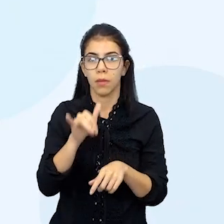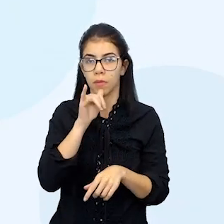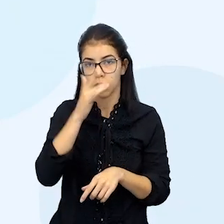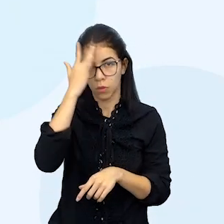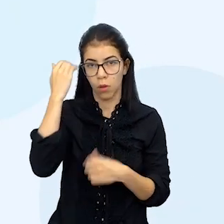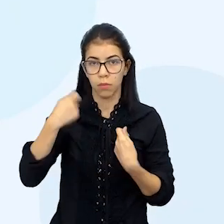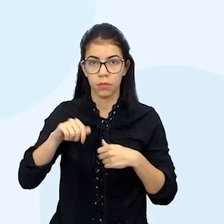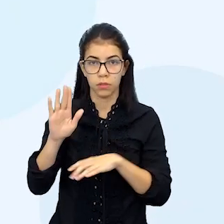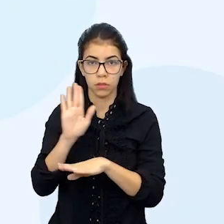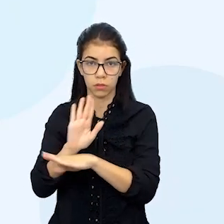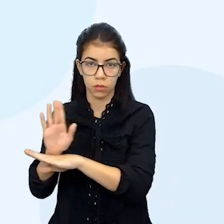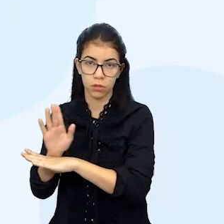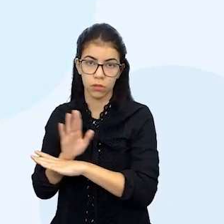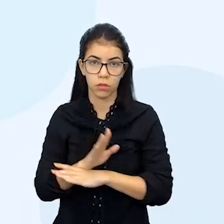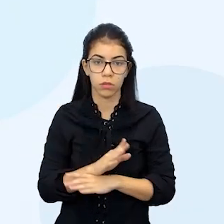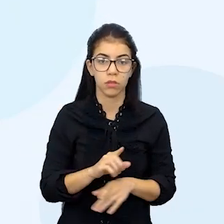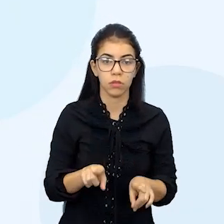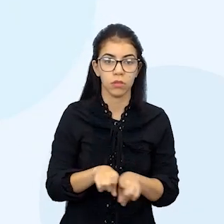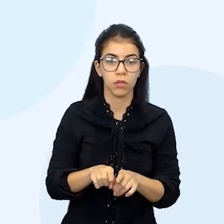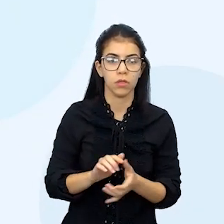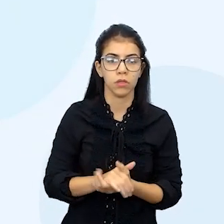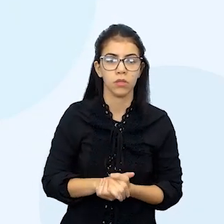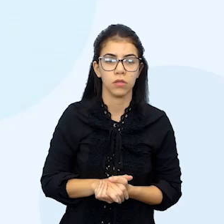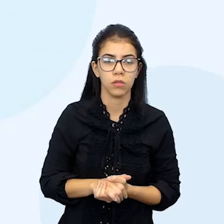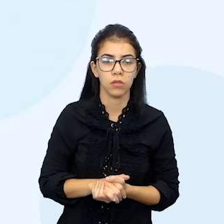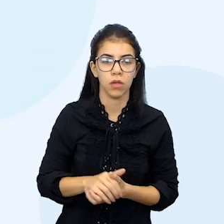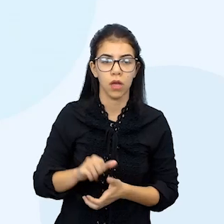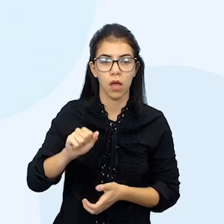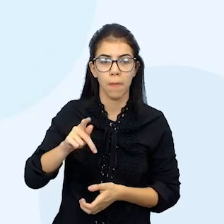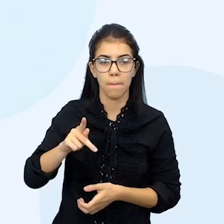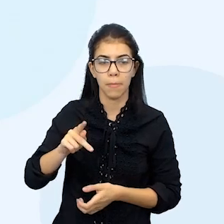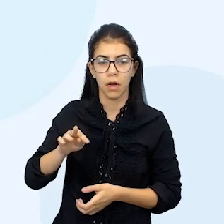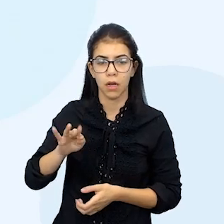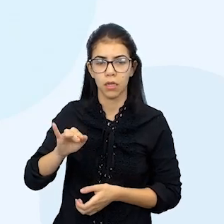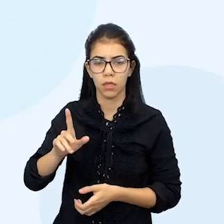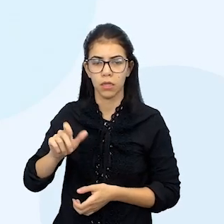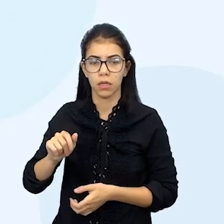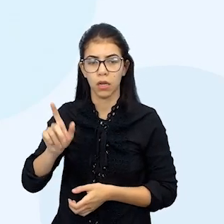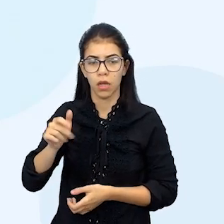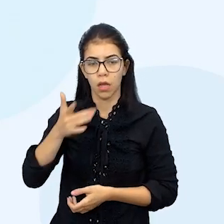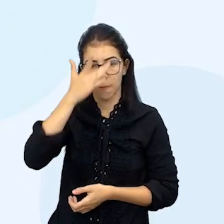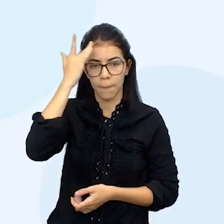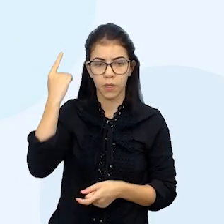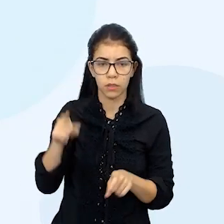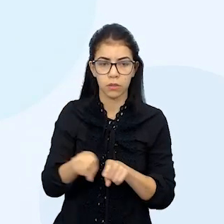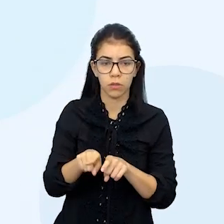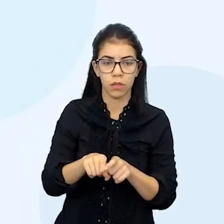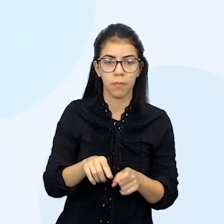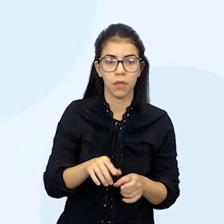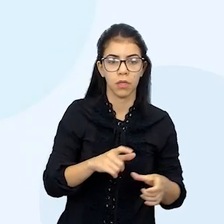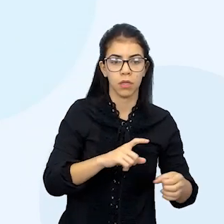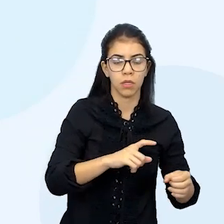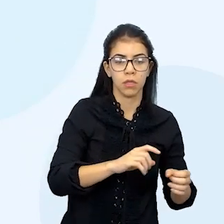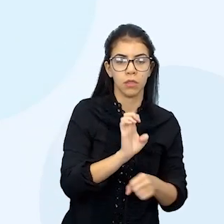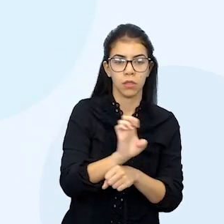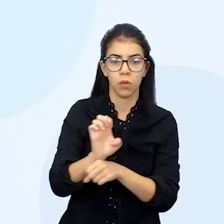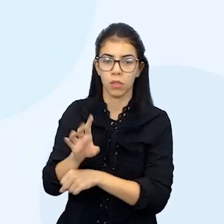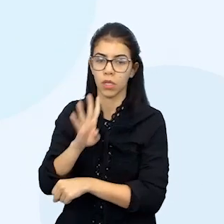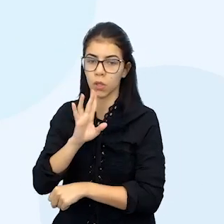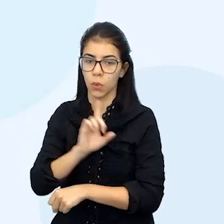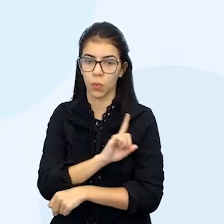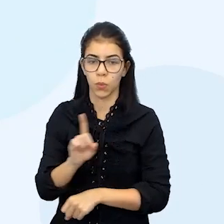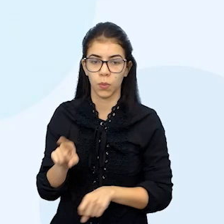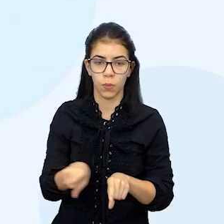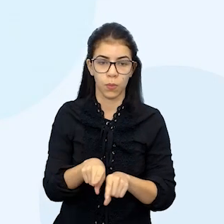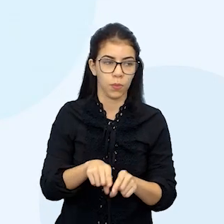refugiados. Temos as pessoas apátridas, né, que são pessoas que não têm reconhecimento por Estado, ou seja, não possuem nacionalidade reconhecida